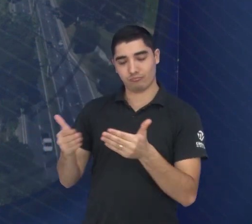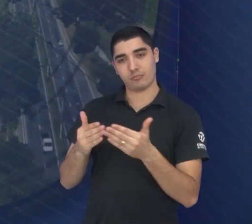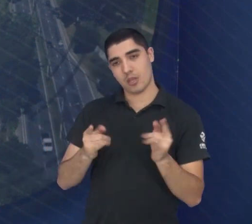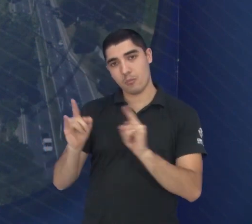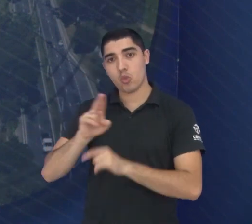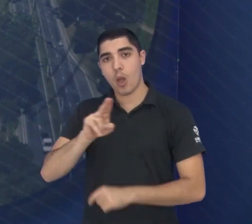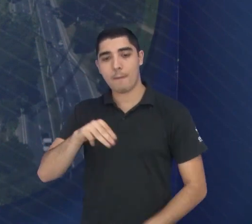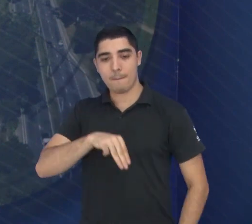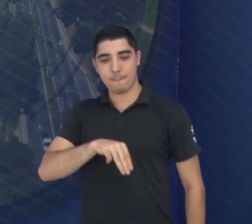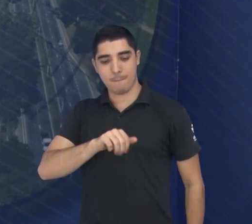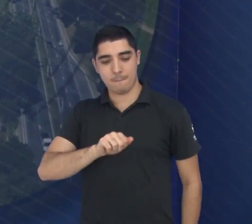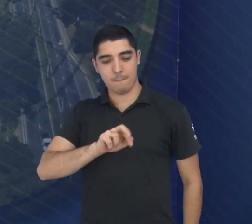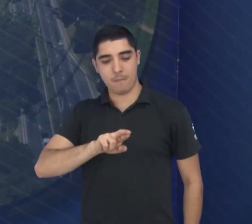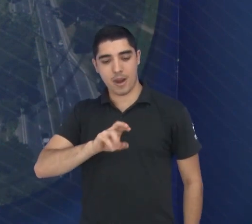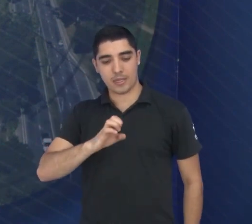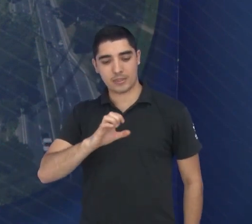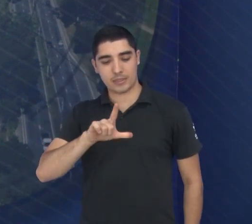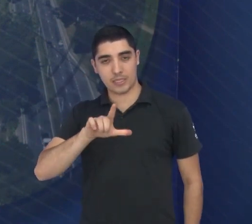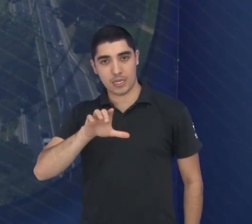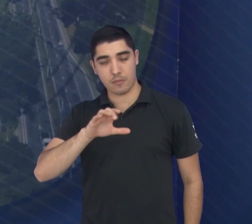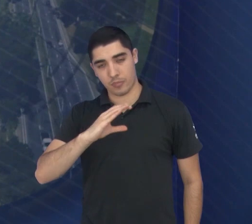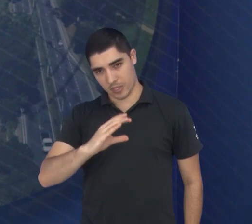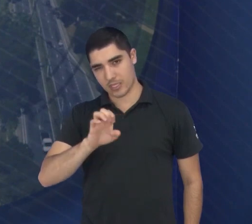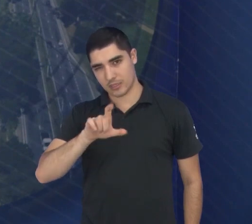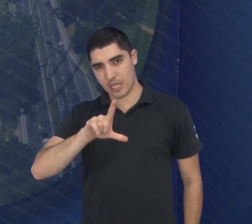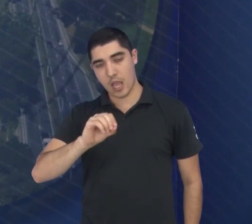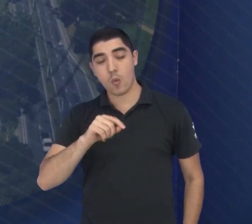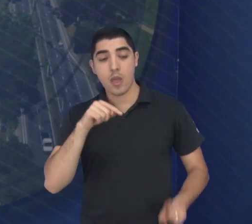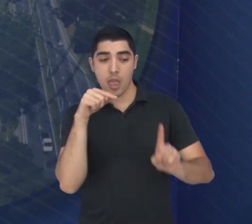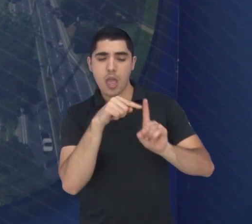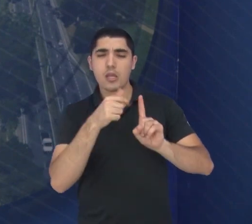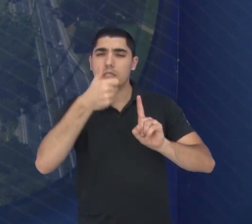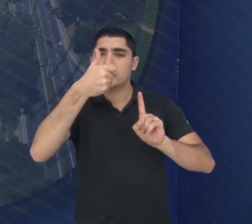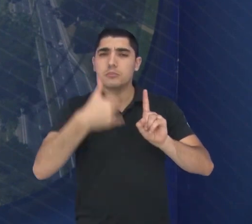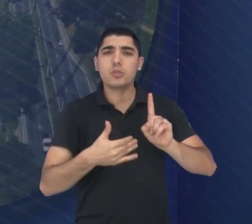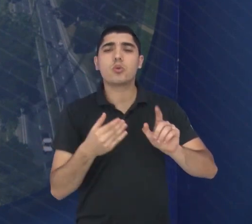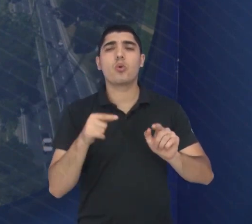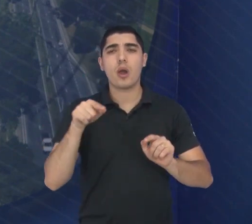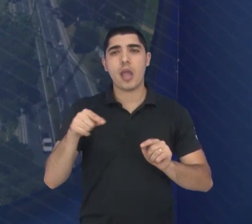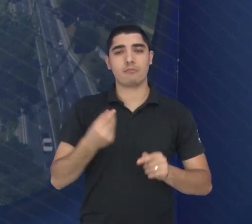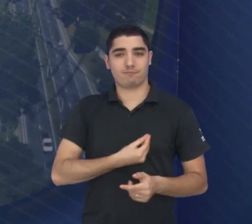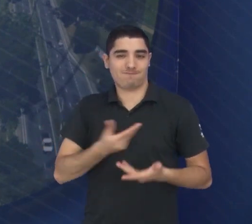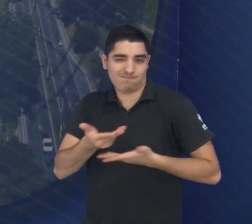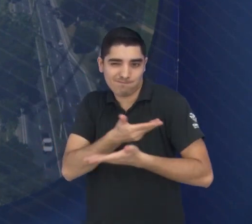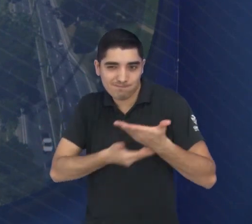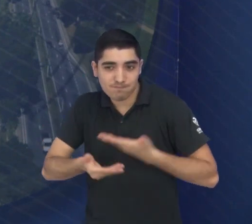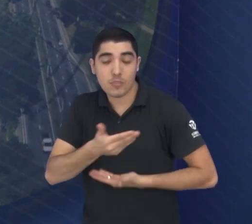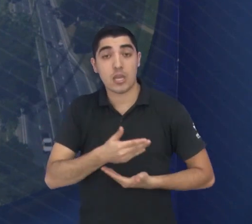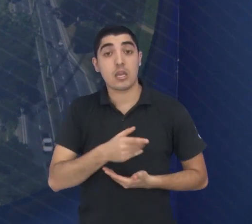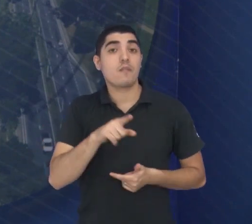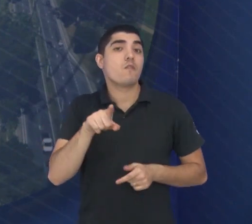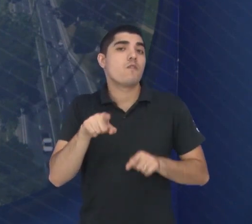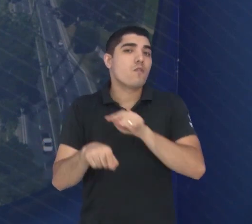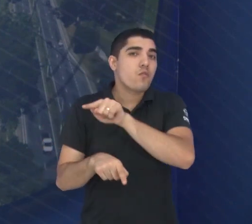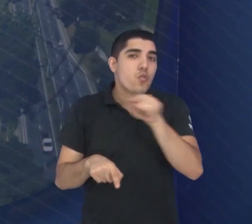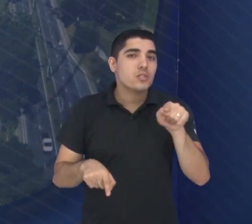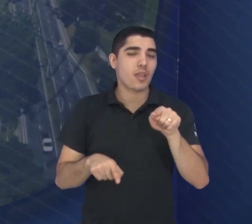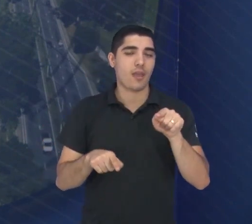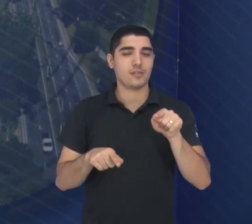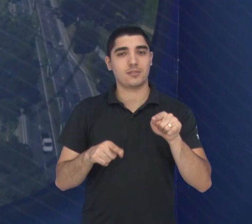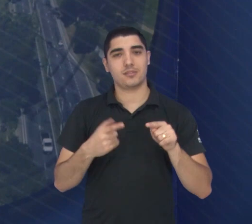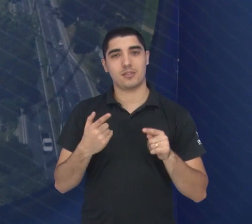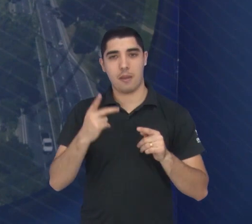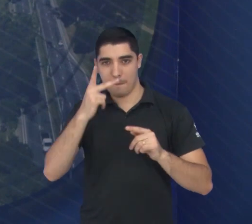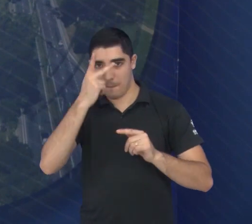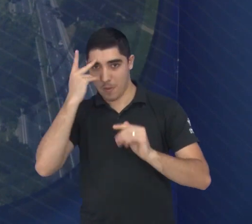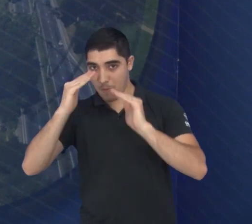Duarte, que ele falou um pouquinho sobre essa convivência e as assembleias. Você, morador, você costuma ir nas assembleias do seu